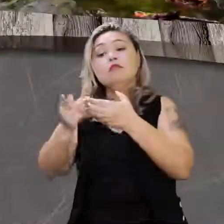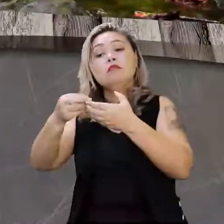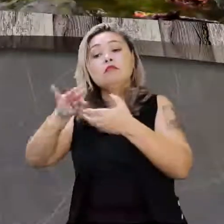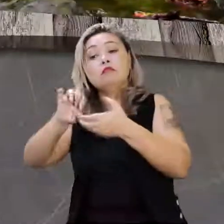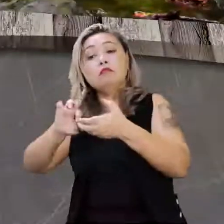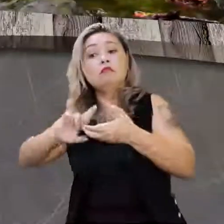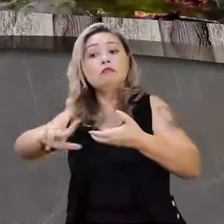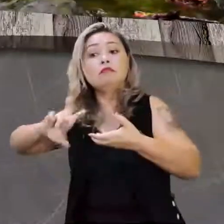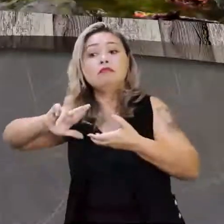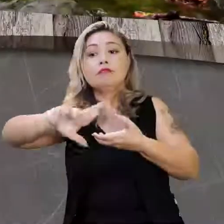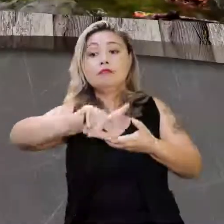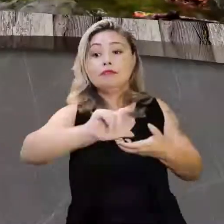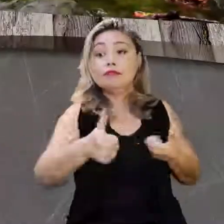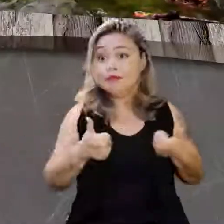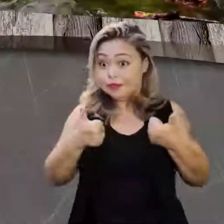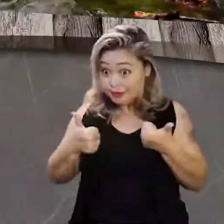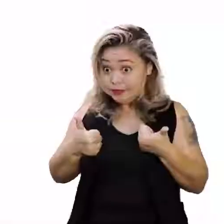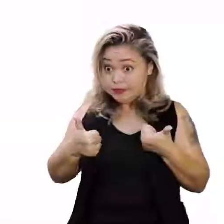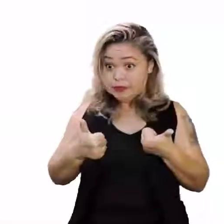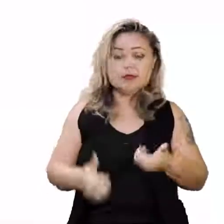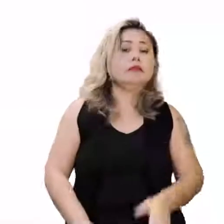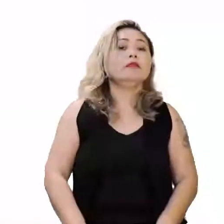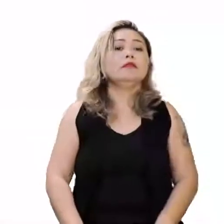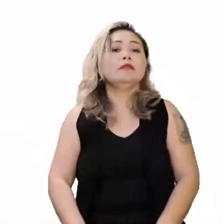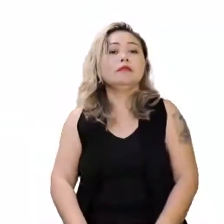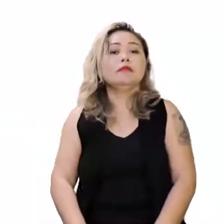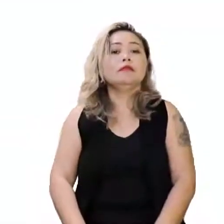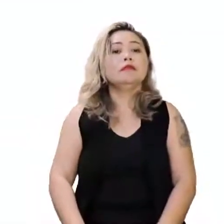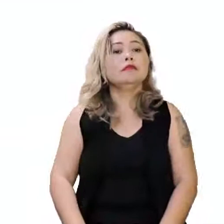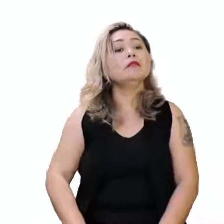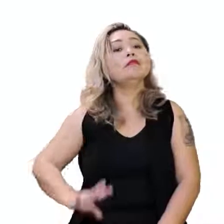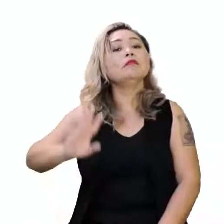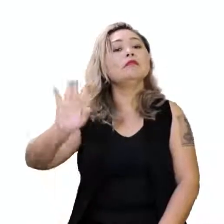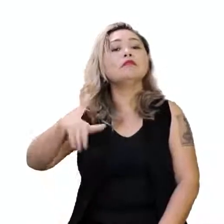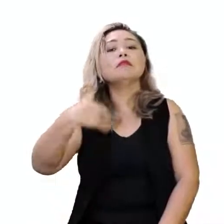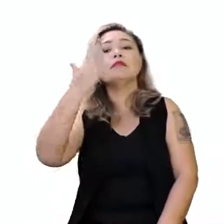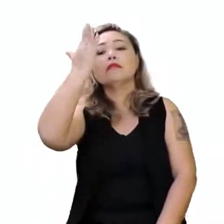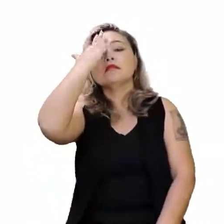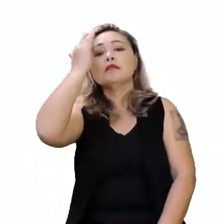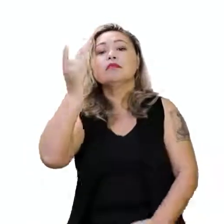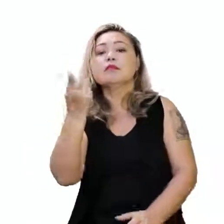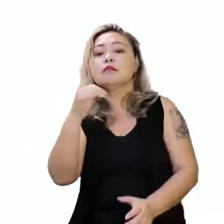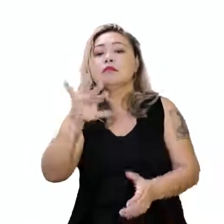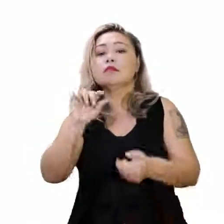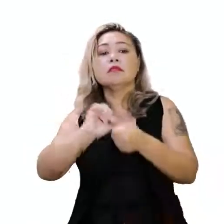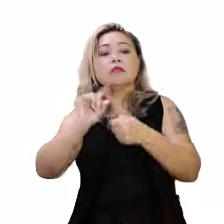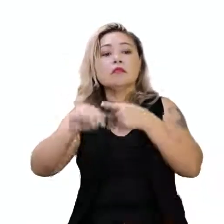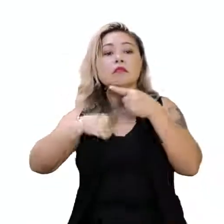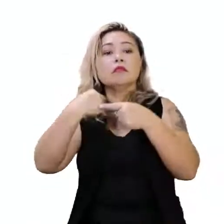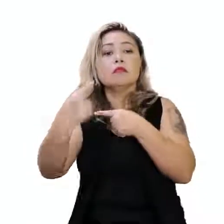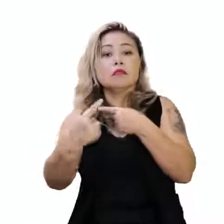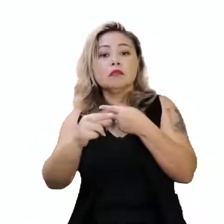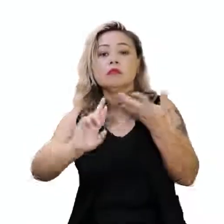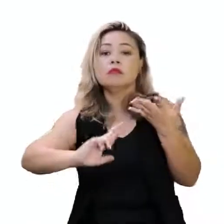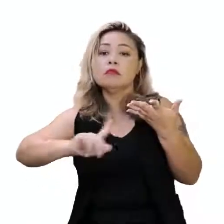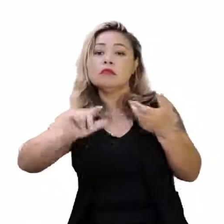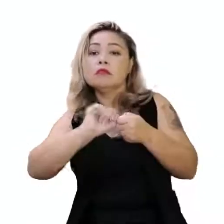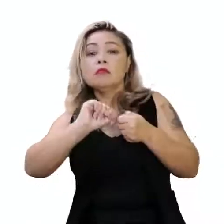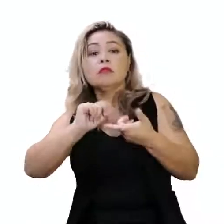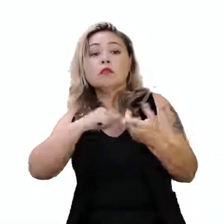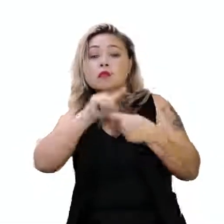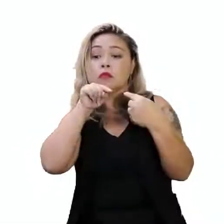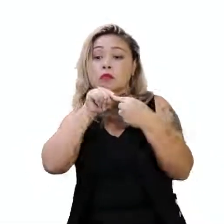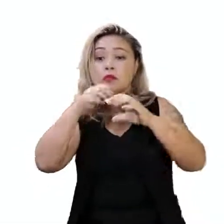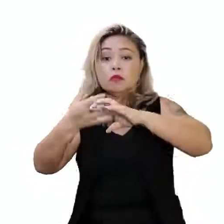diferentes. Beleza? Vamos prosseguindo. Então, já sabemos que a especiação ocorre sob condições diversas, mas